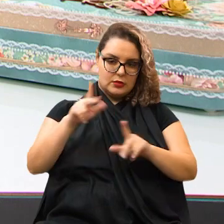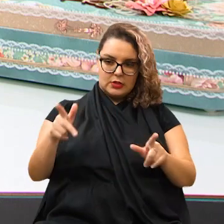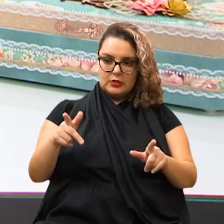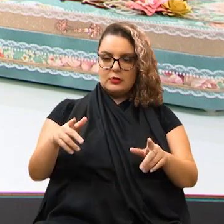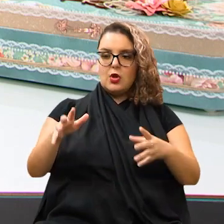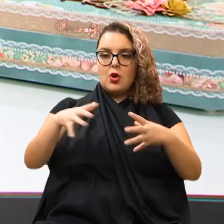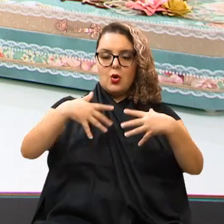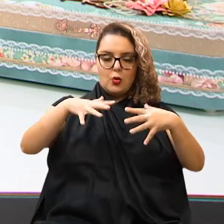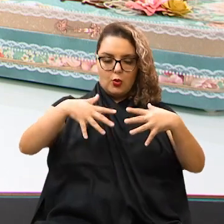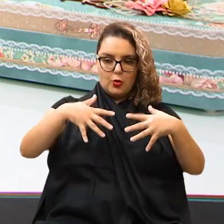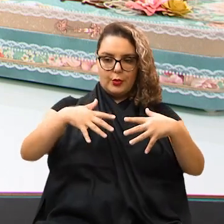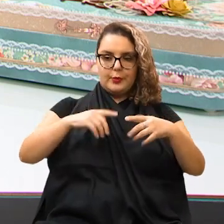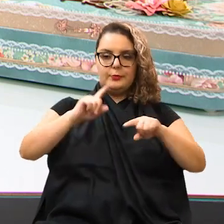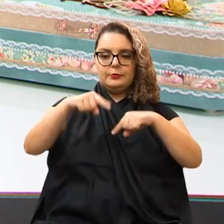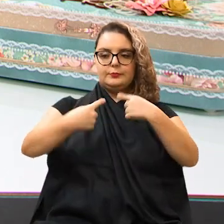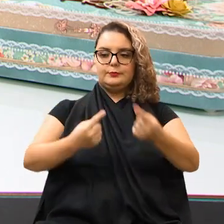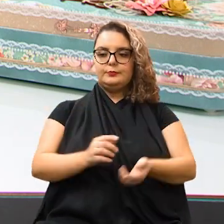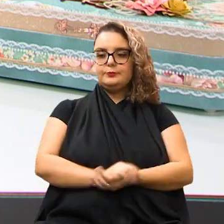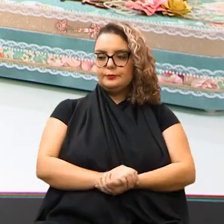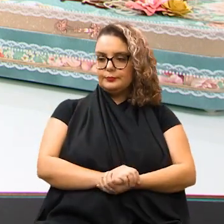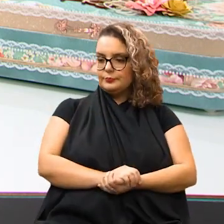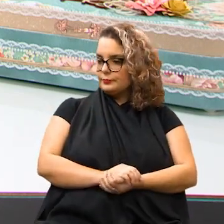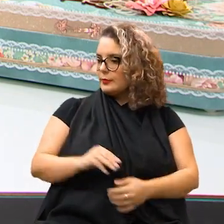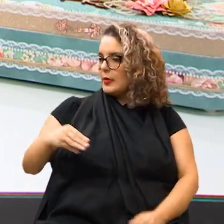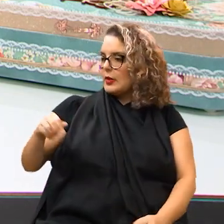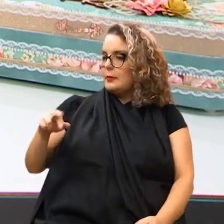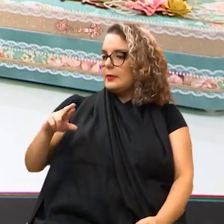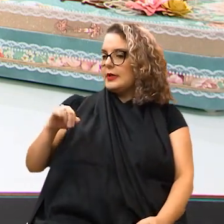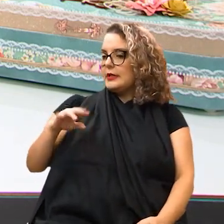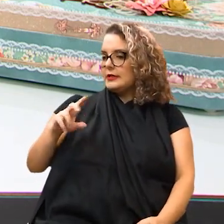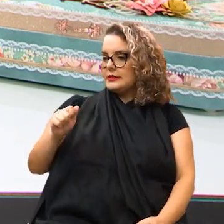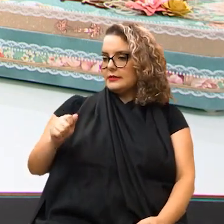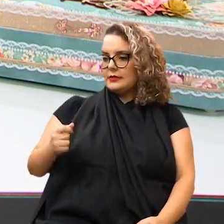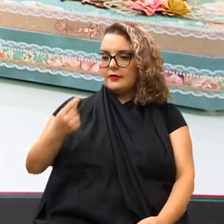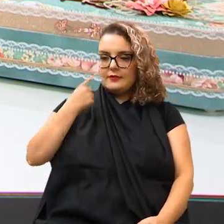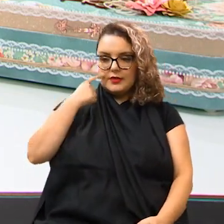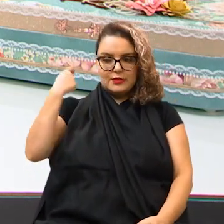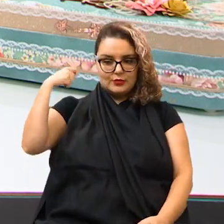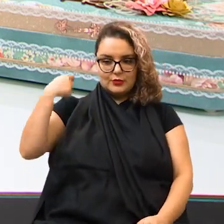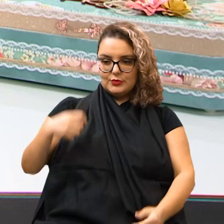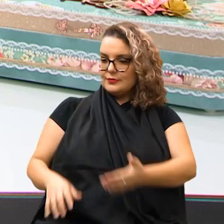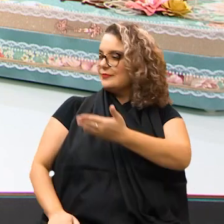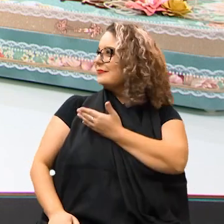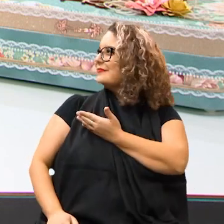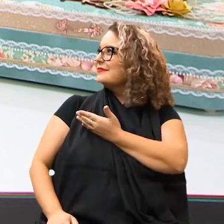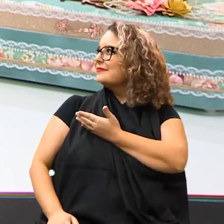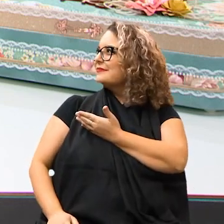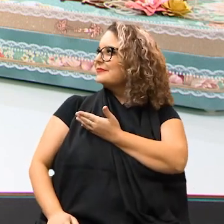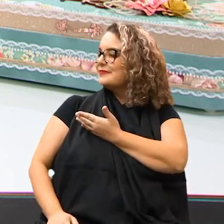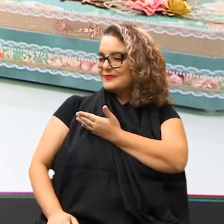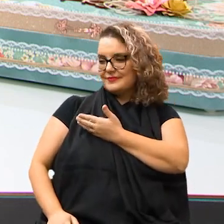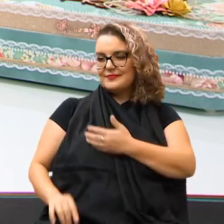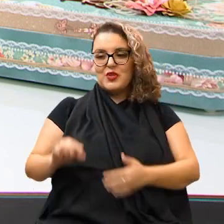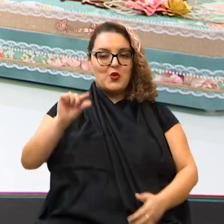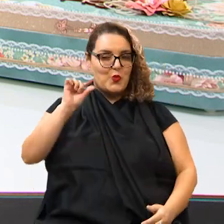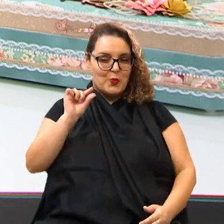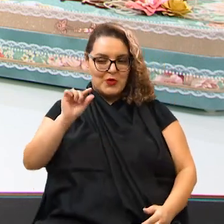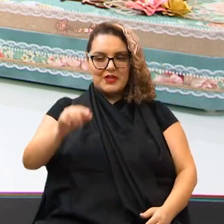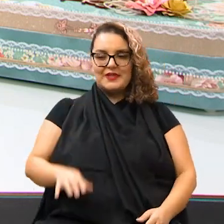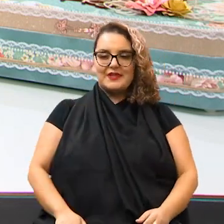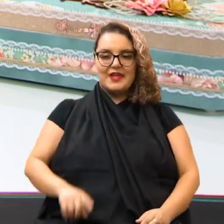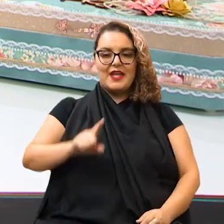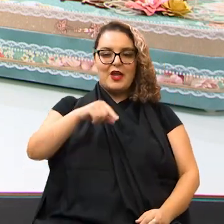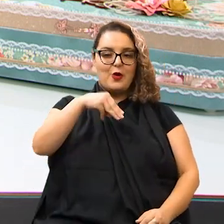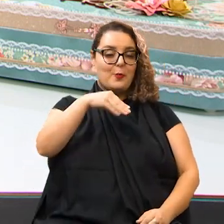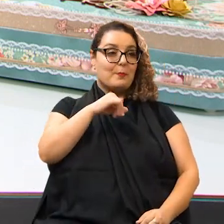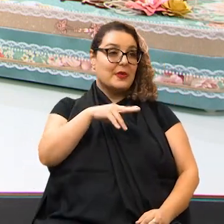diferente. E a gente vai secar isso aqui pra partir pra próxima parte, tá? Marisa, olhem o tamanho do secador da Marisa. É um